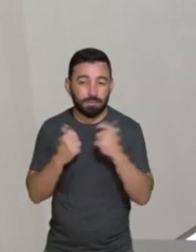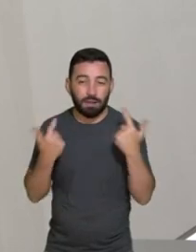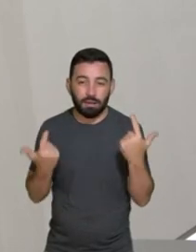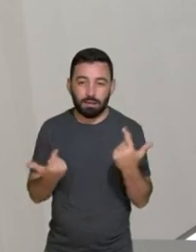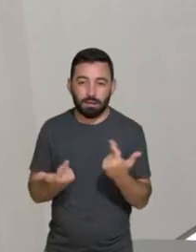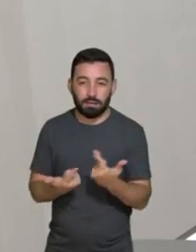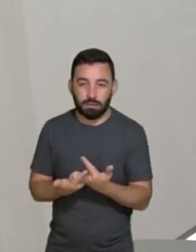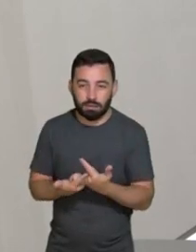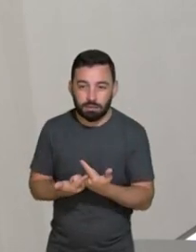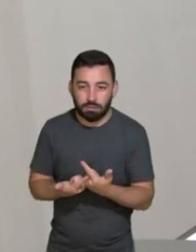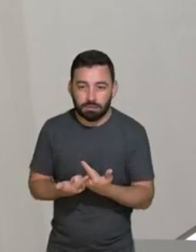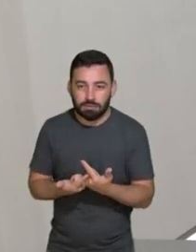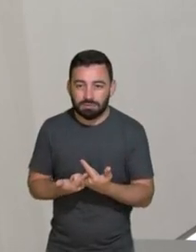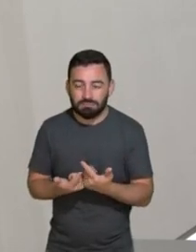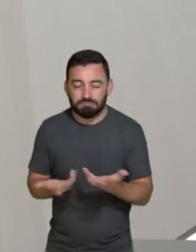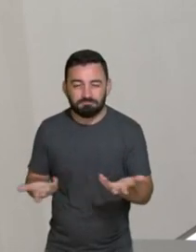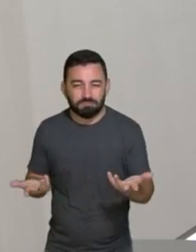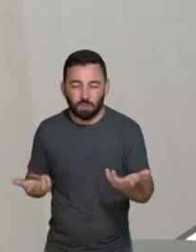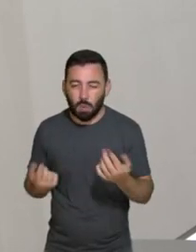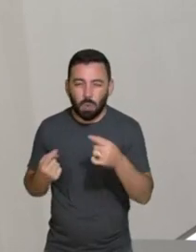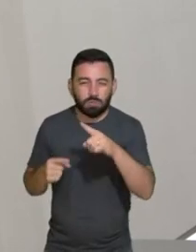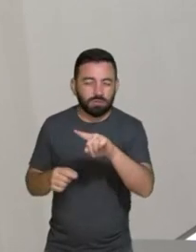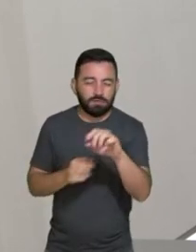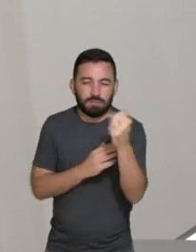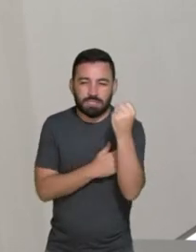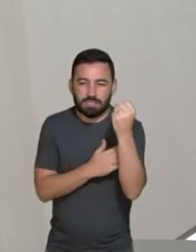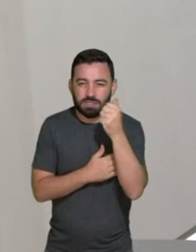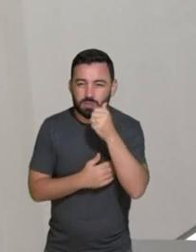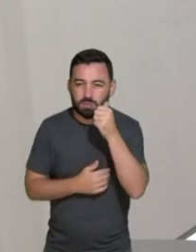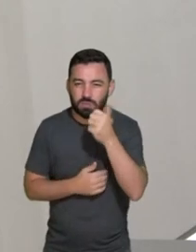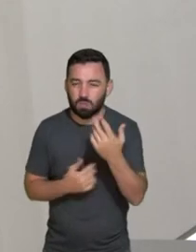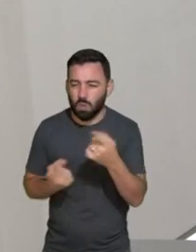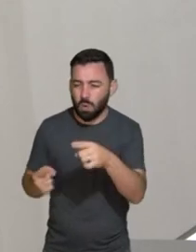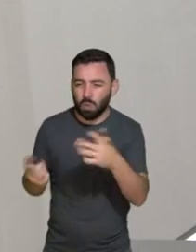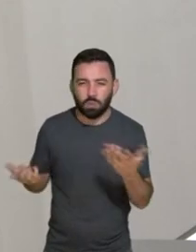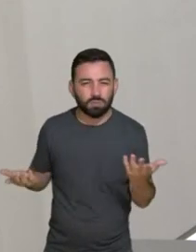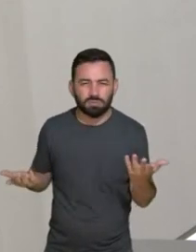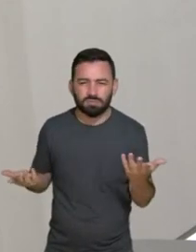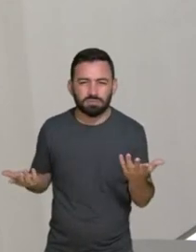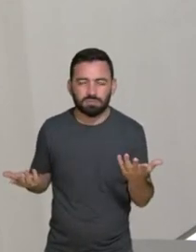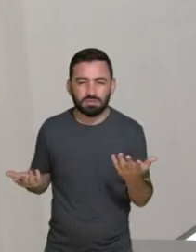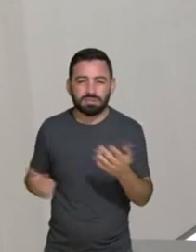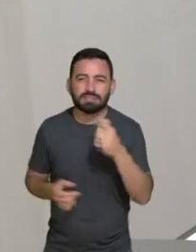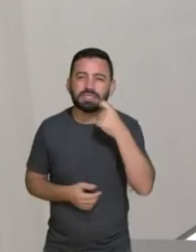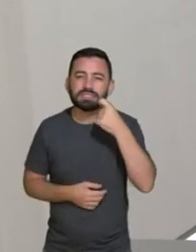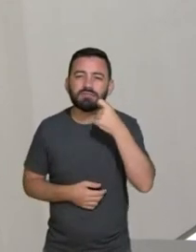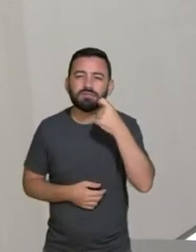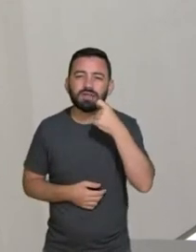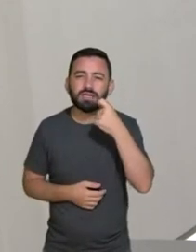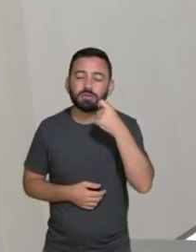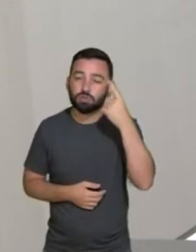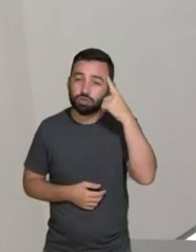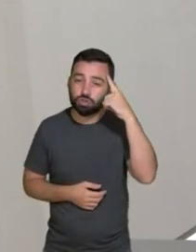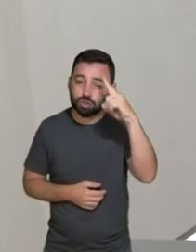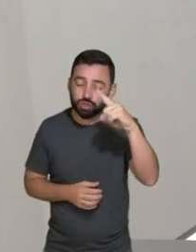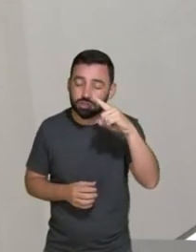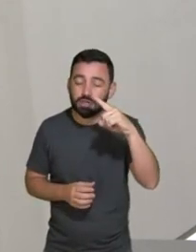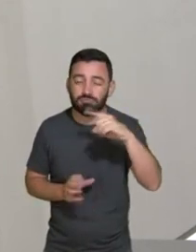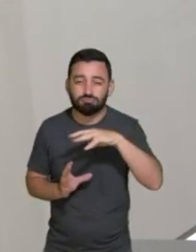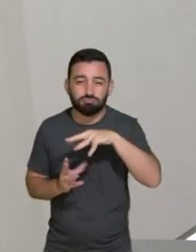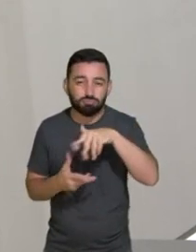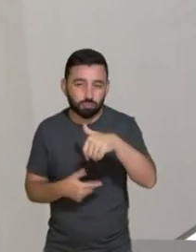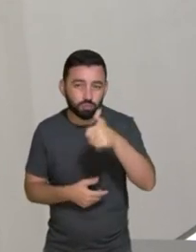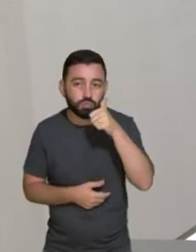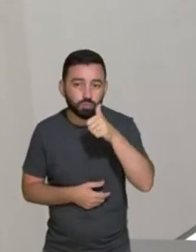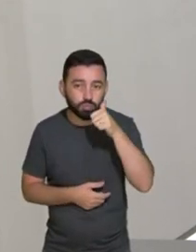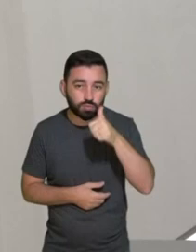um ato antifeminista que foi feito na sexta-feira, Dia Internacional da Mulher.